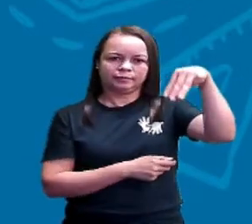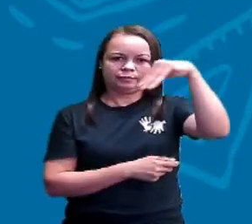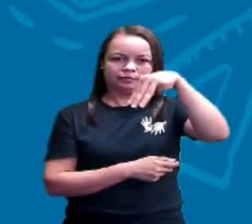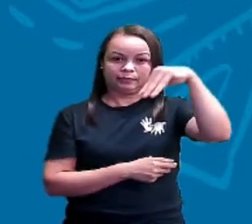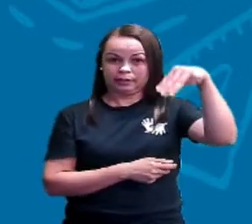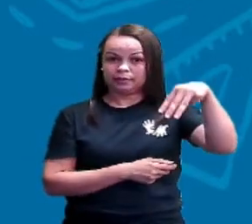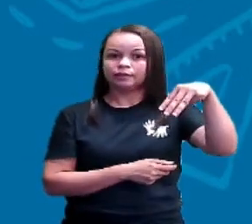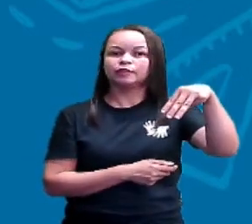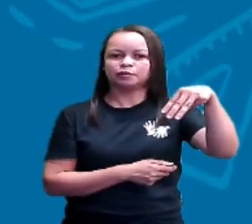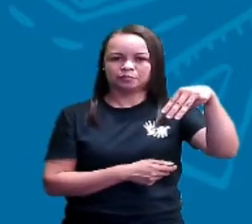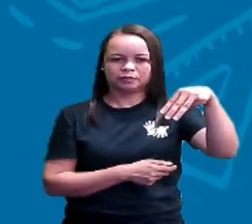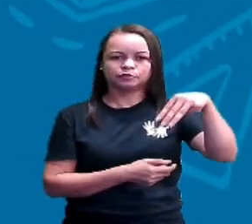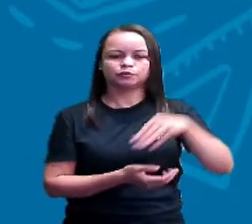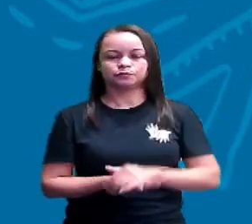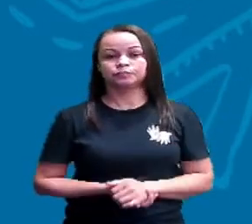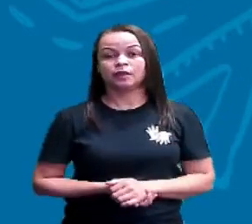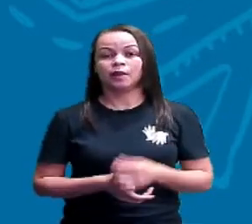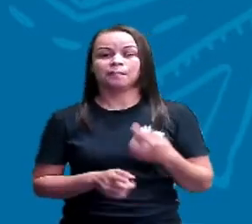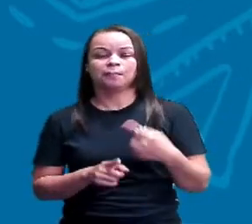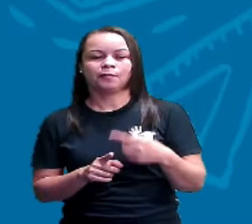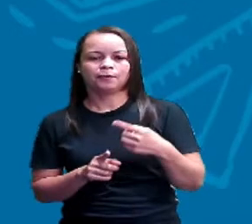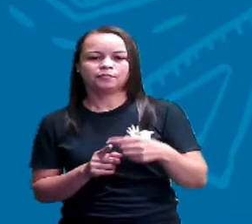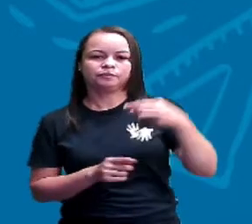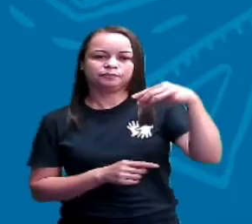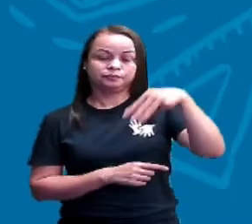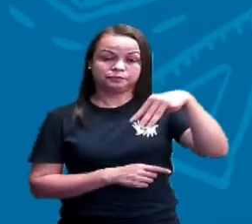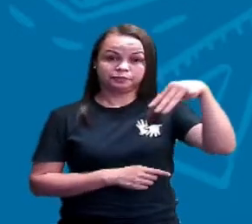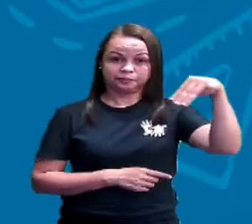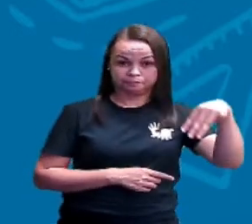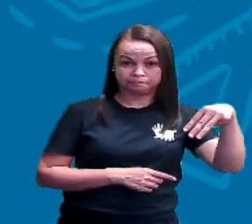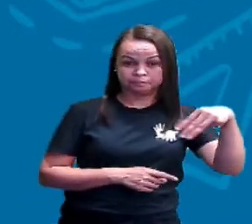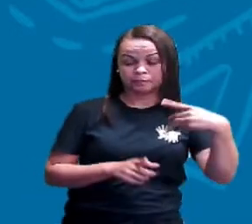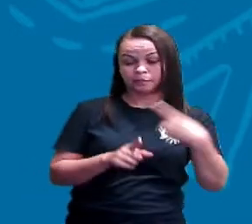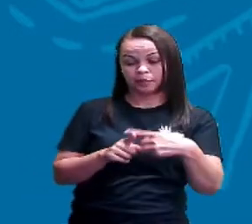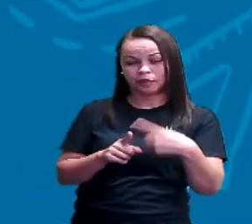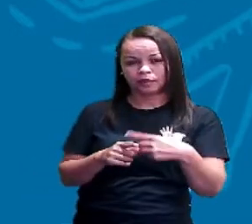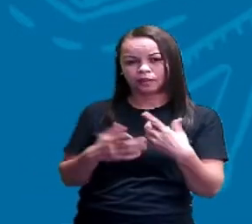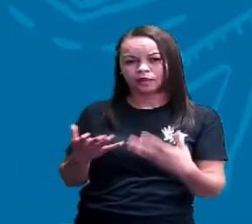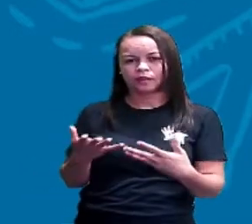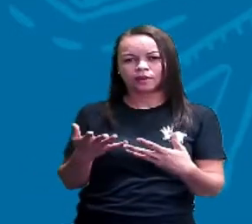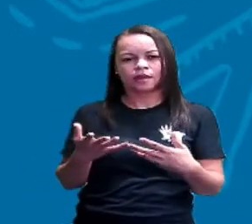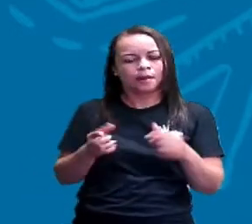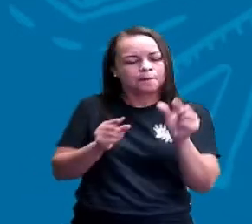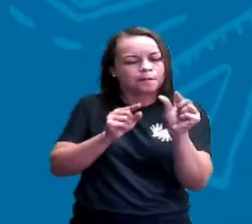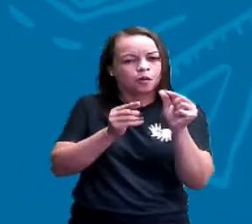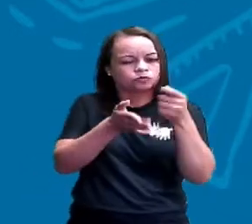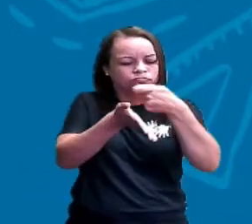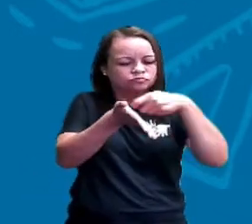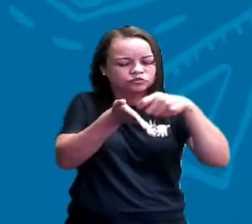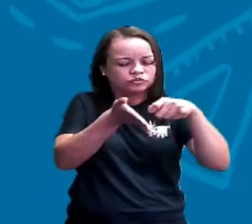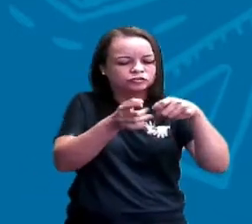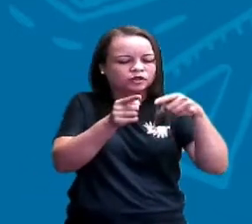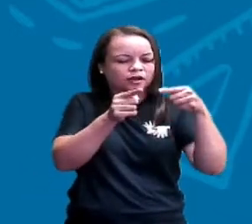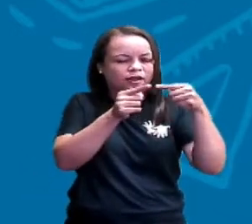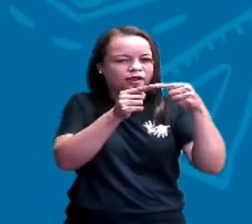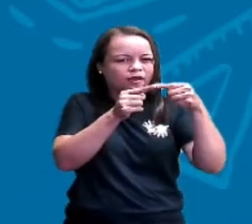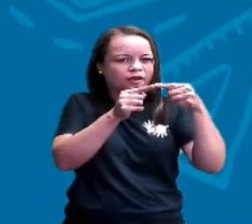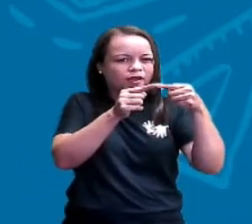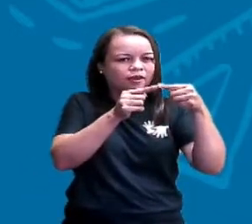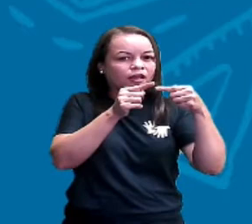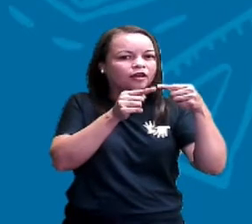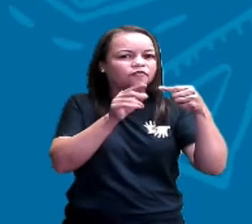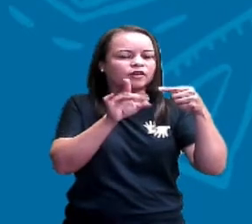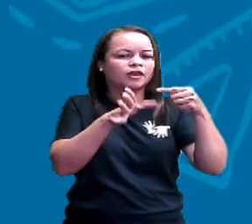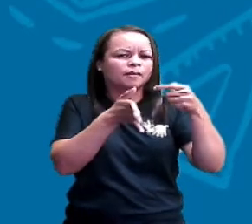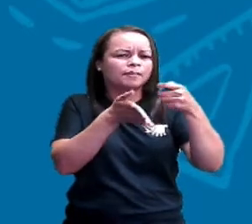milímetro. Não é isso? Por que com o milímetro, tia Cris? Porque a pontinha do lápis, ela é